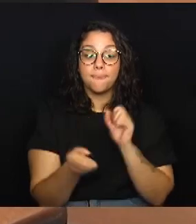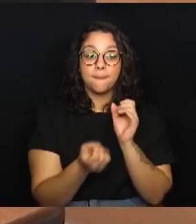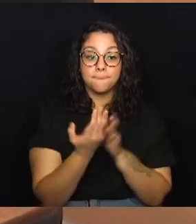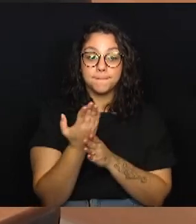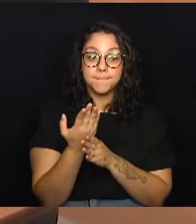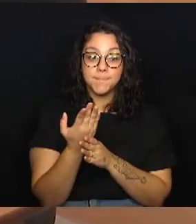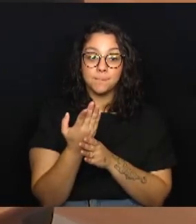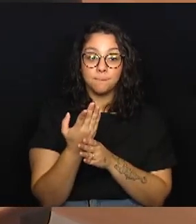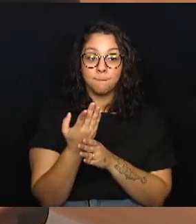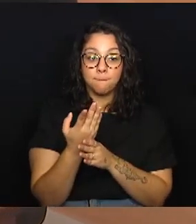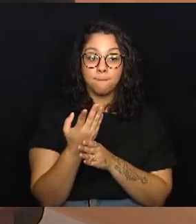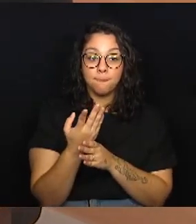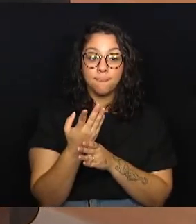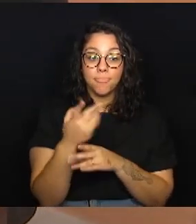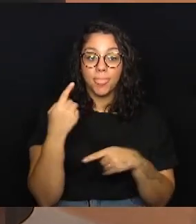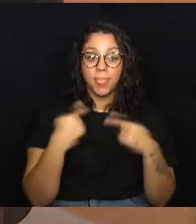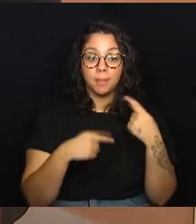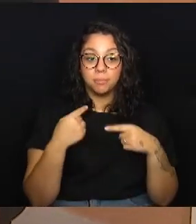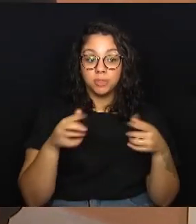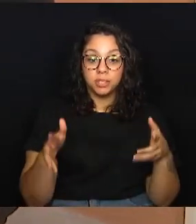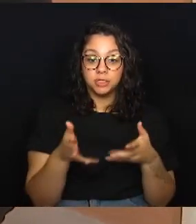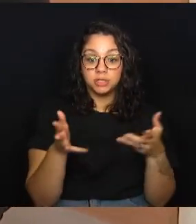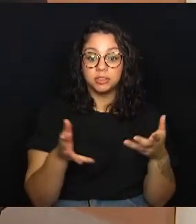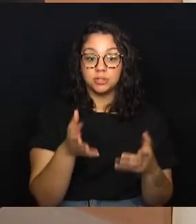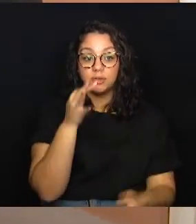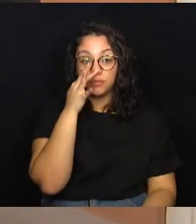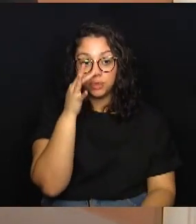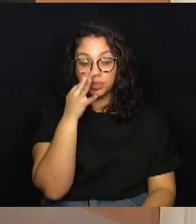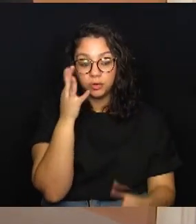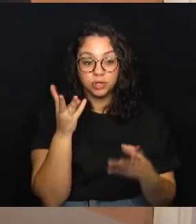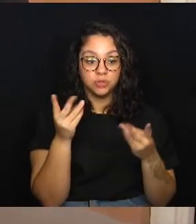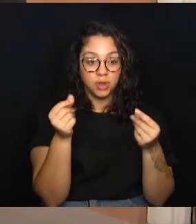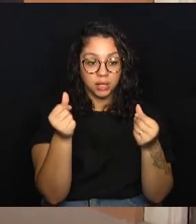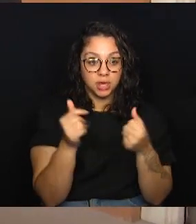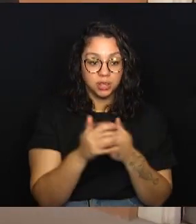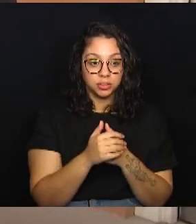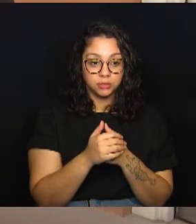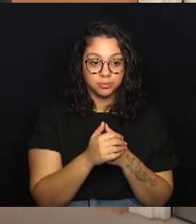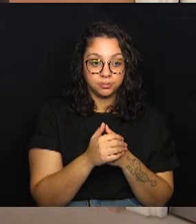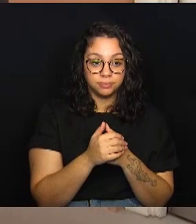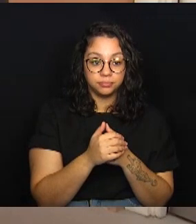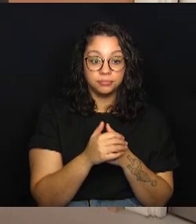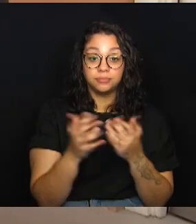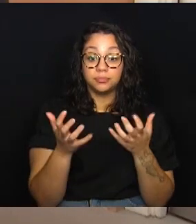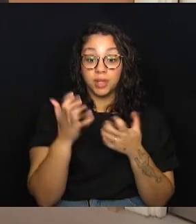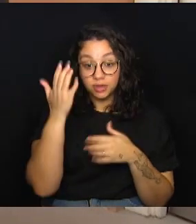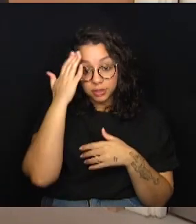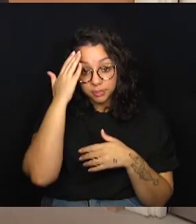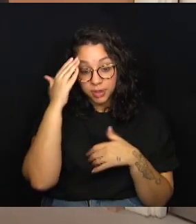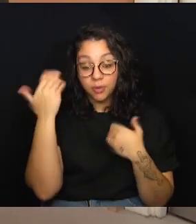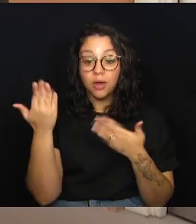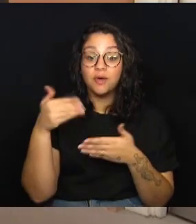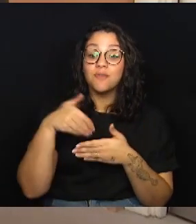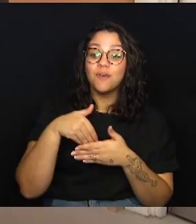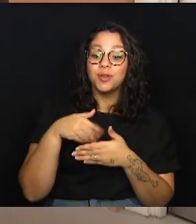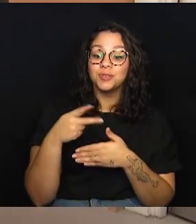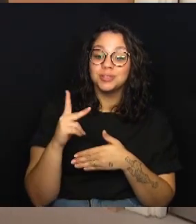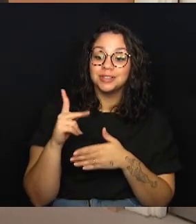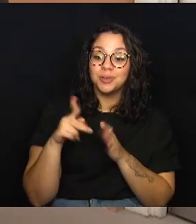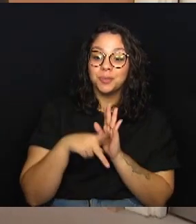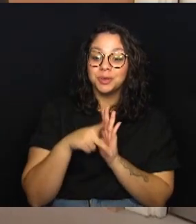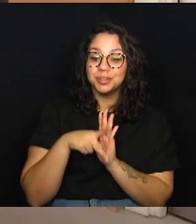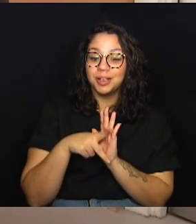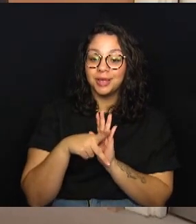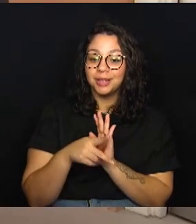que institui a política Municipal de incentivo à floricultura de qualidade quero saber qual que é o voto do senhor